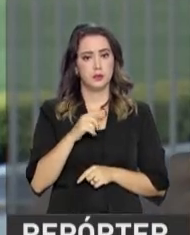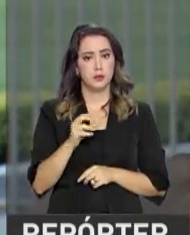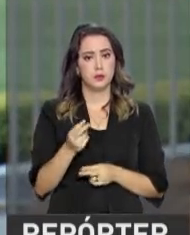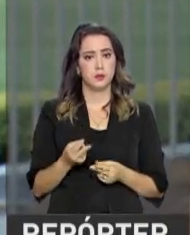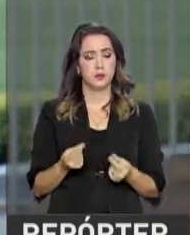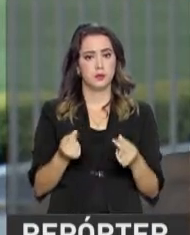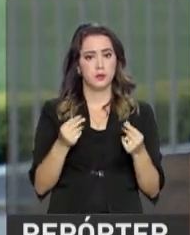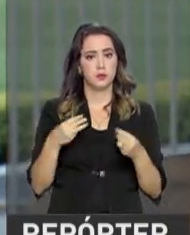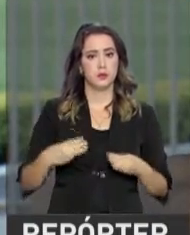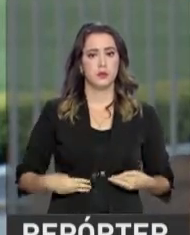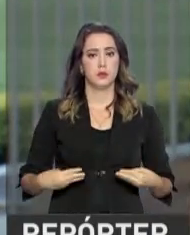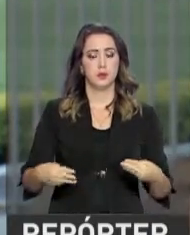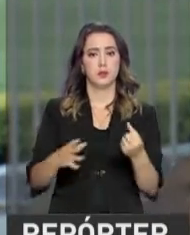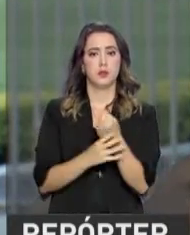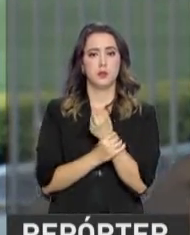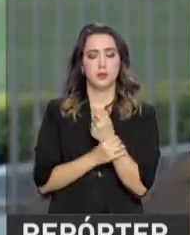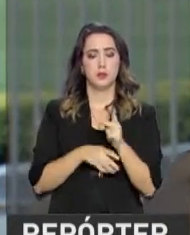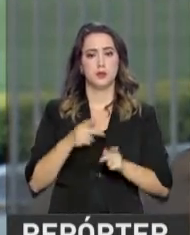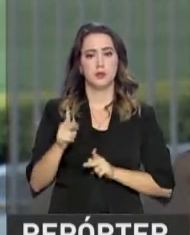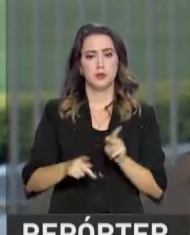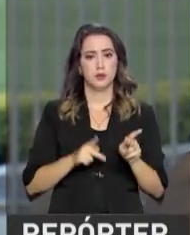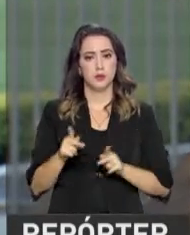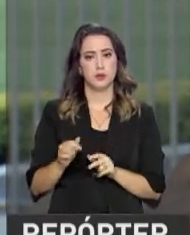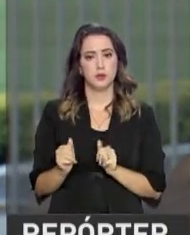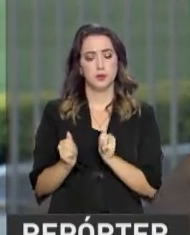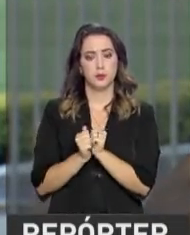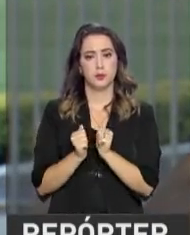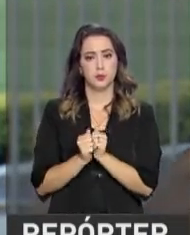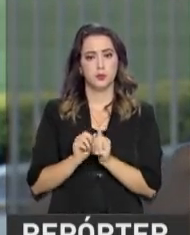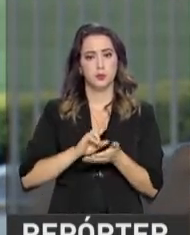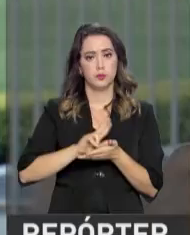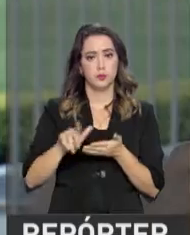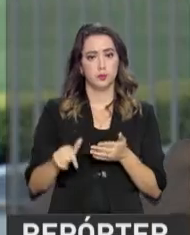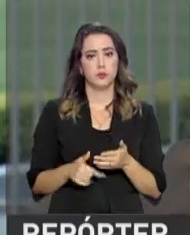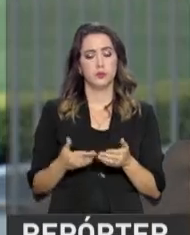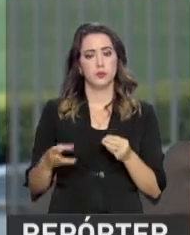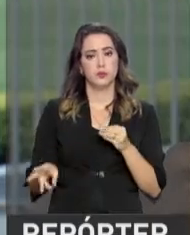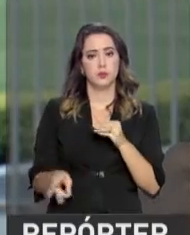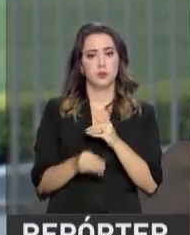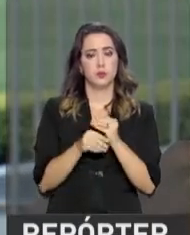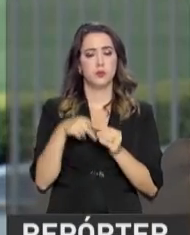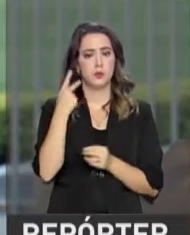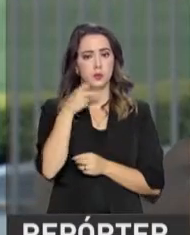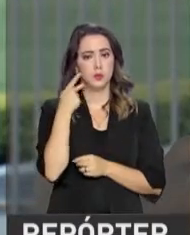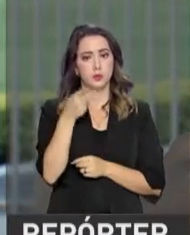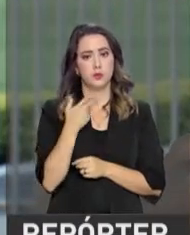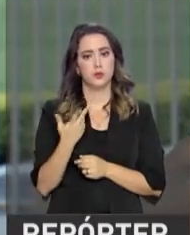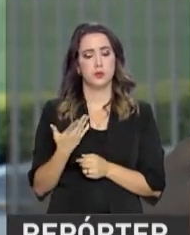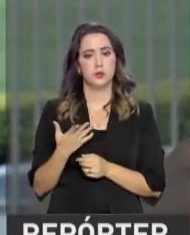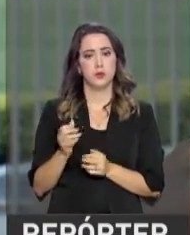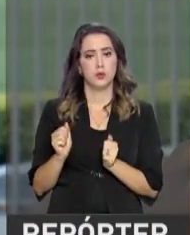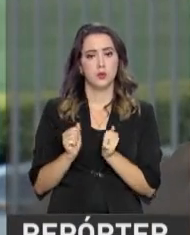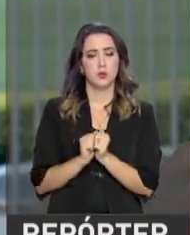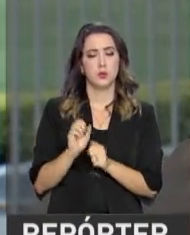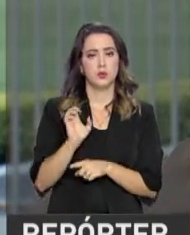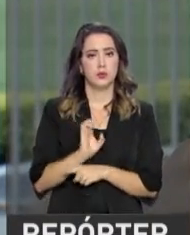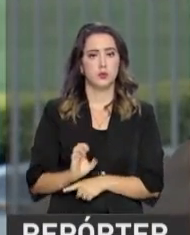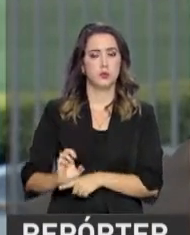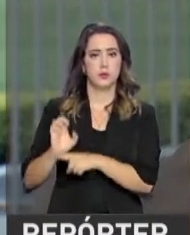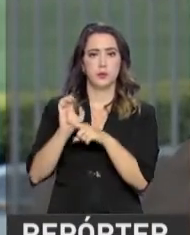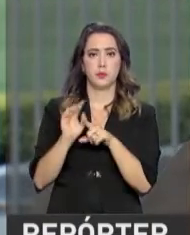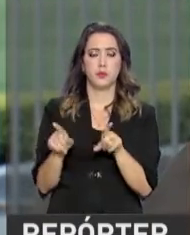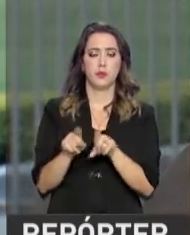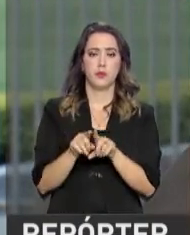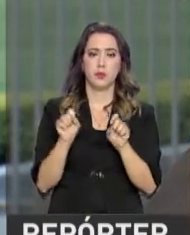para o Ministério da Segurança Pública nas suas atividades e, né, para implementar a sua política junto aos estados e